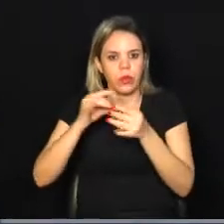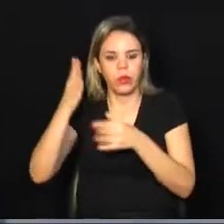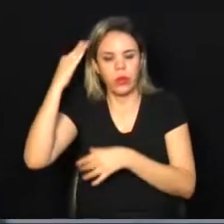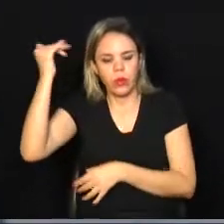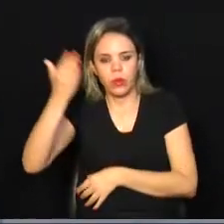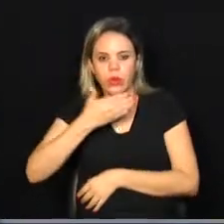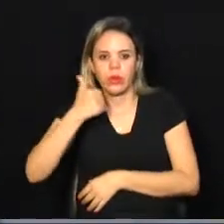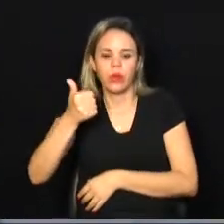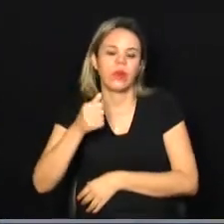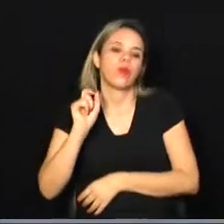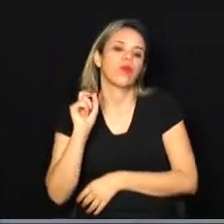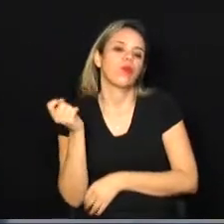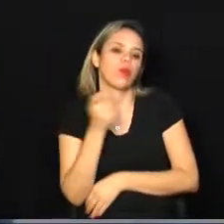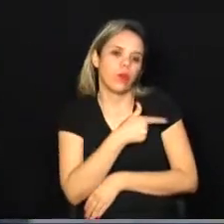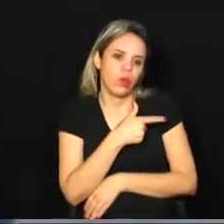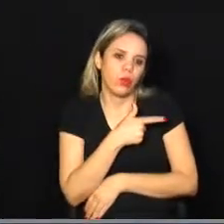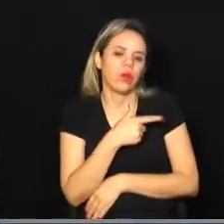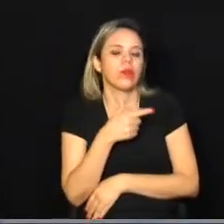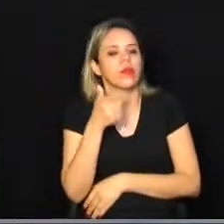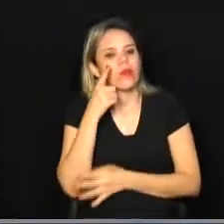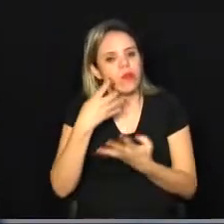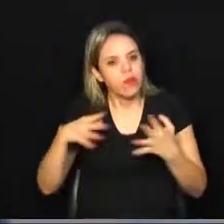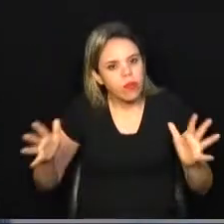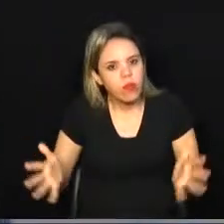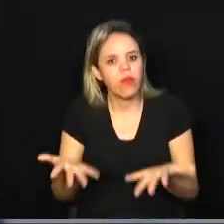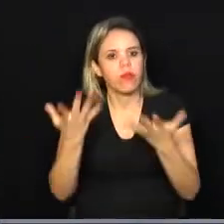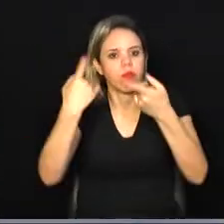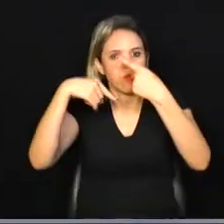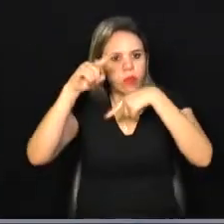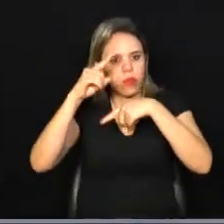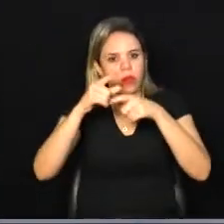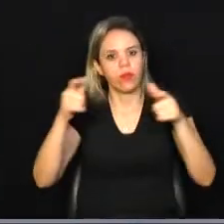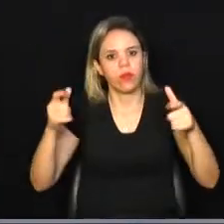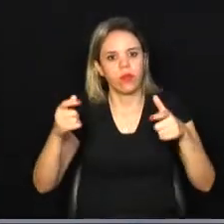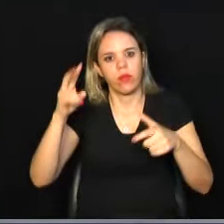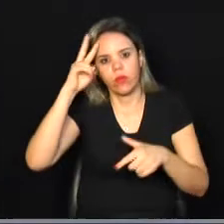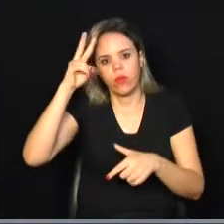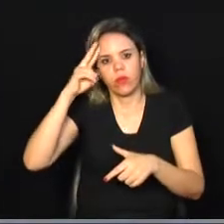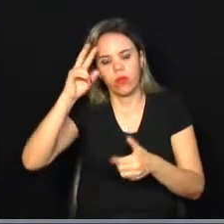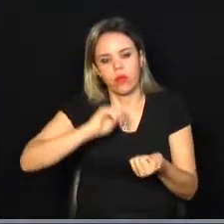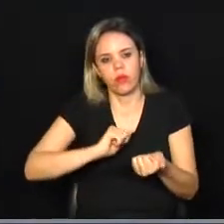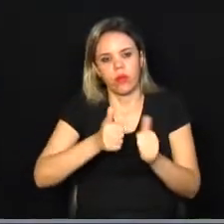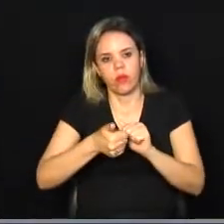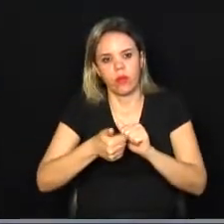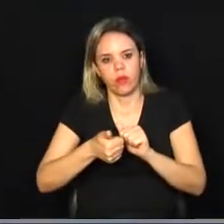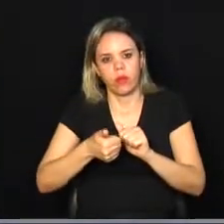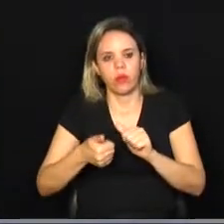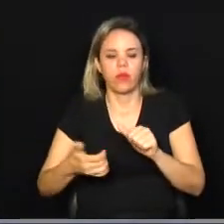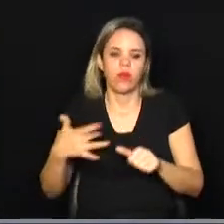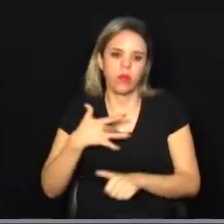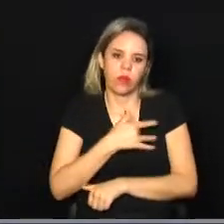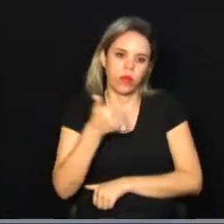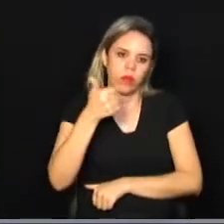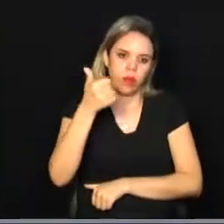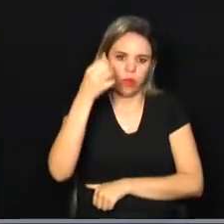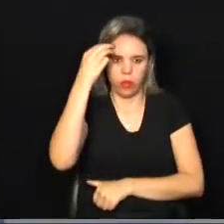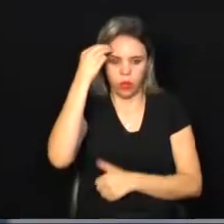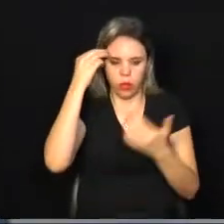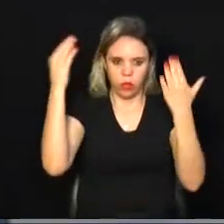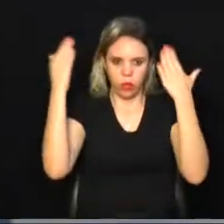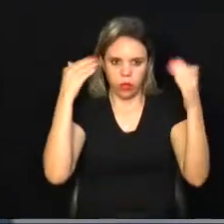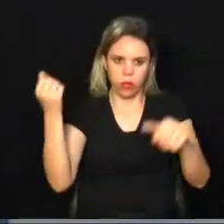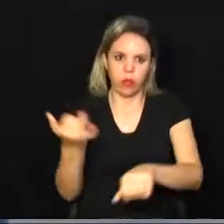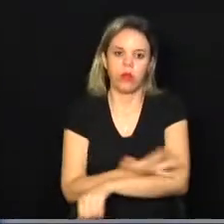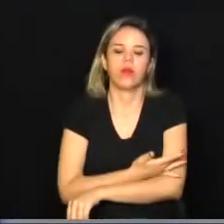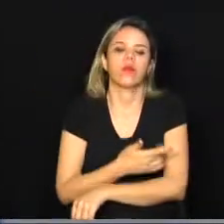fama, antes de se consagrar aí na história do esporte, vem a saúde mental. Então eu vi